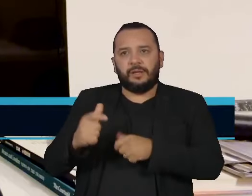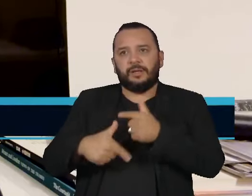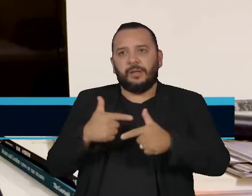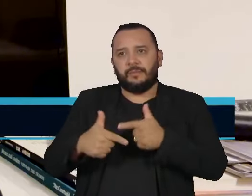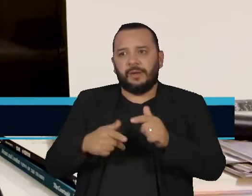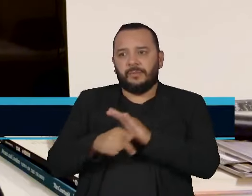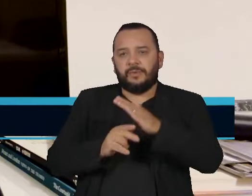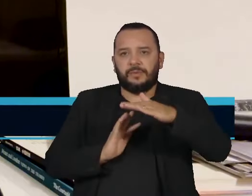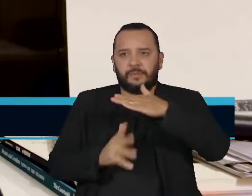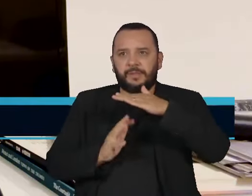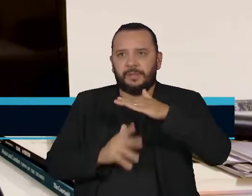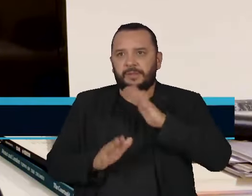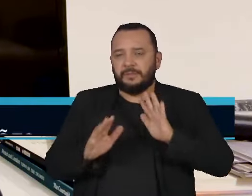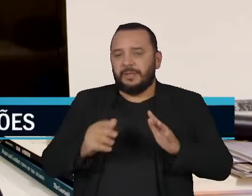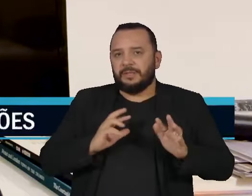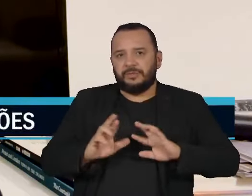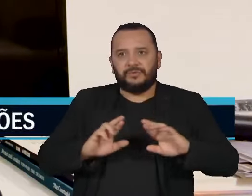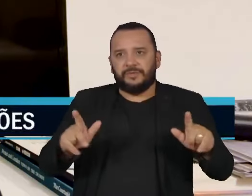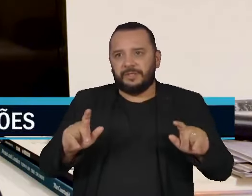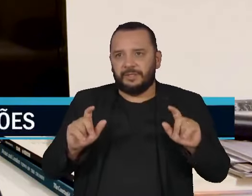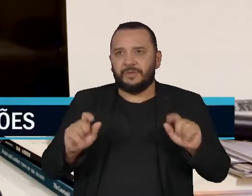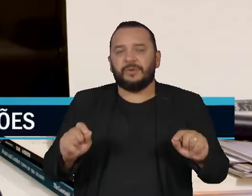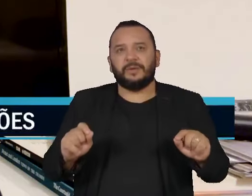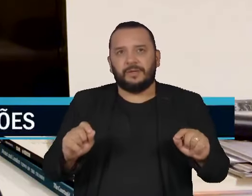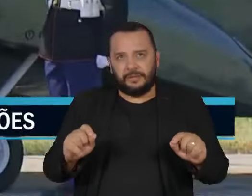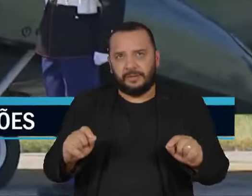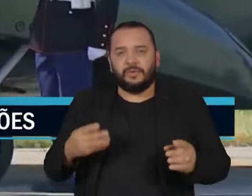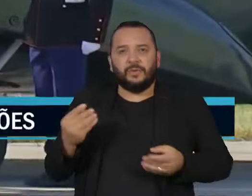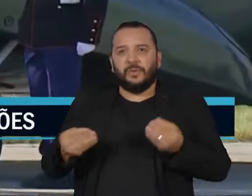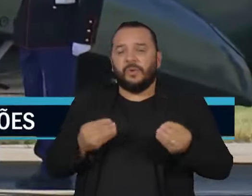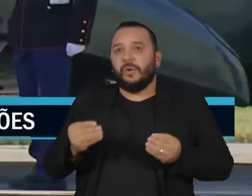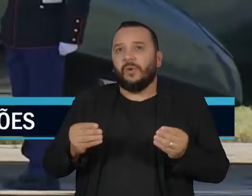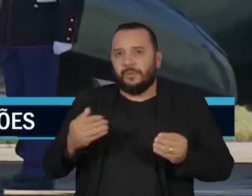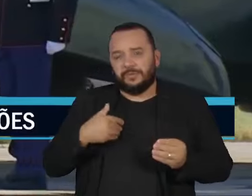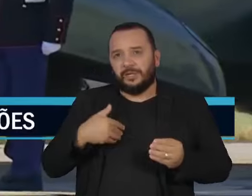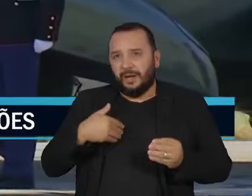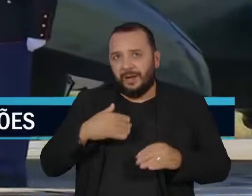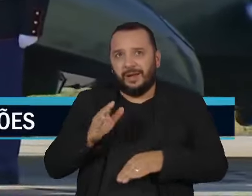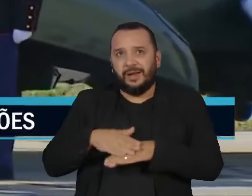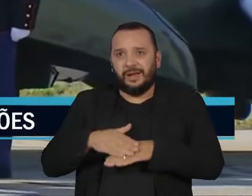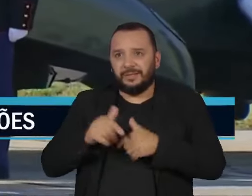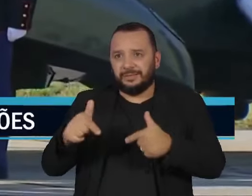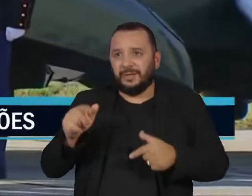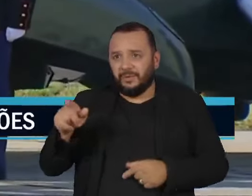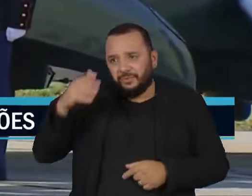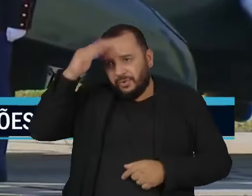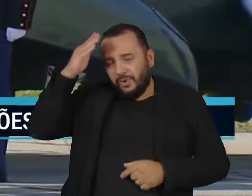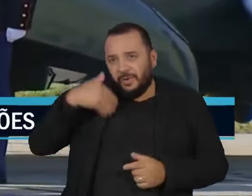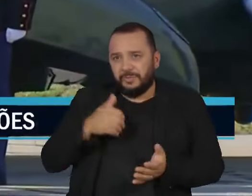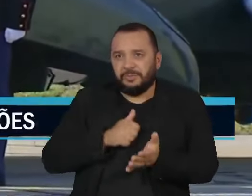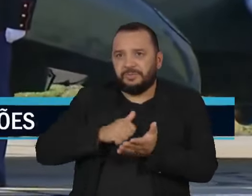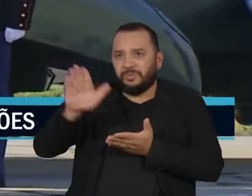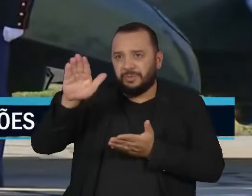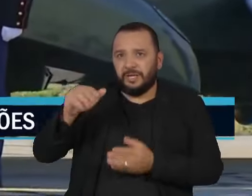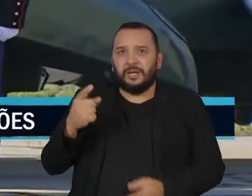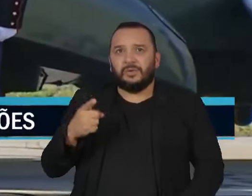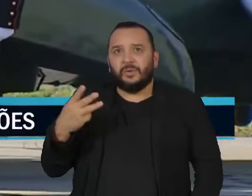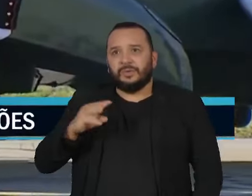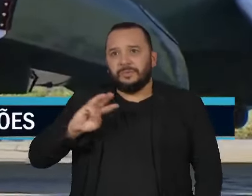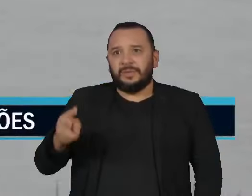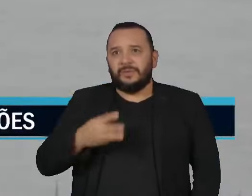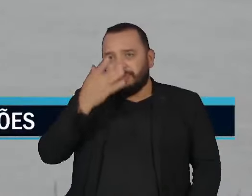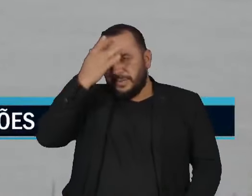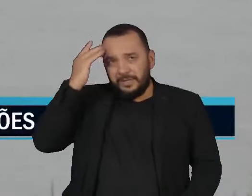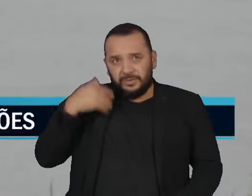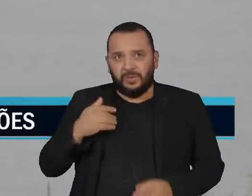diferenciam totalmente quanto às doses de seus remédios. Trump promete expulsar cerca de 12 milhões de imigrantes